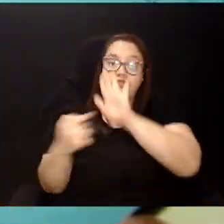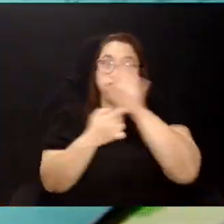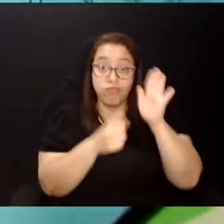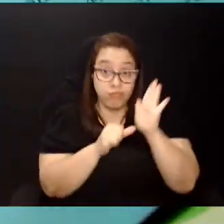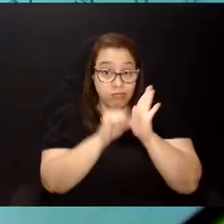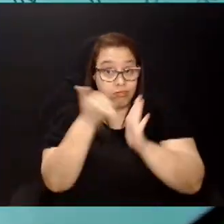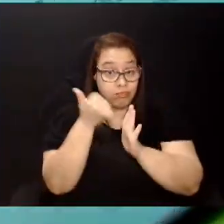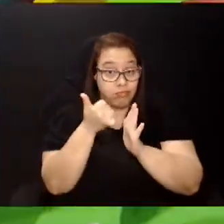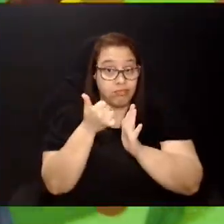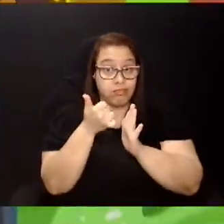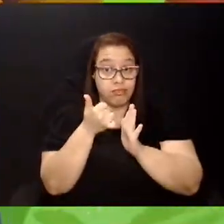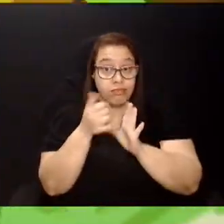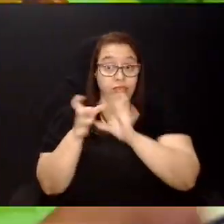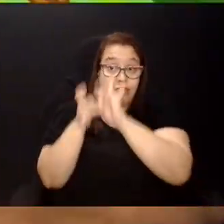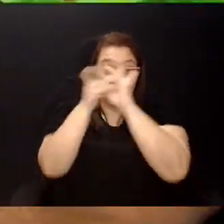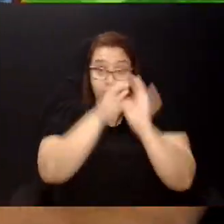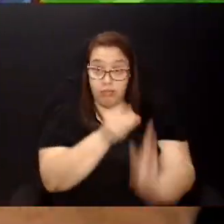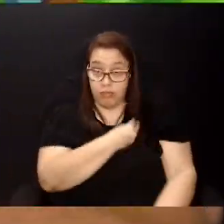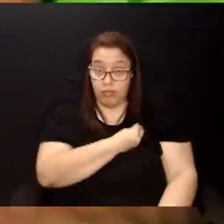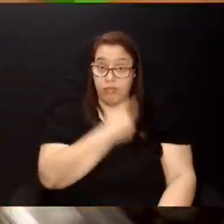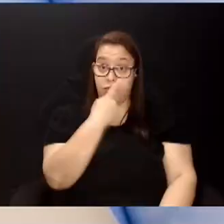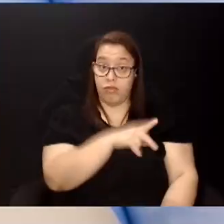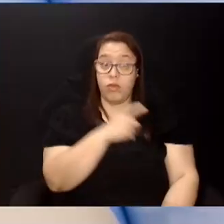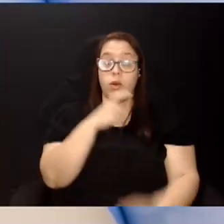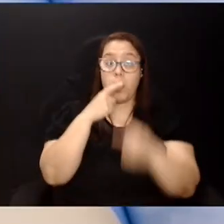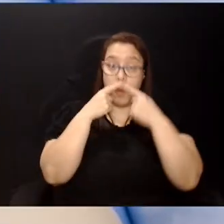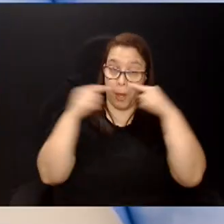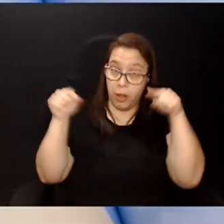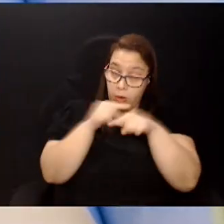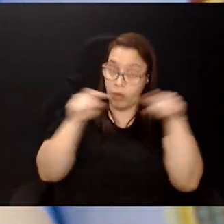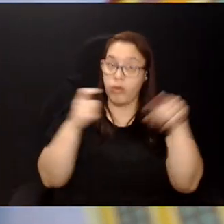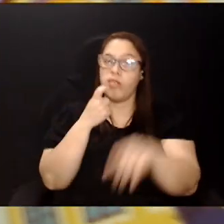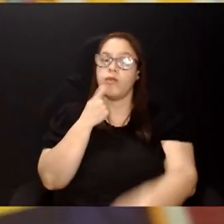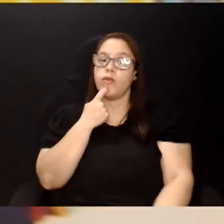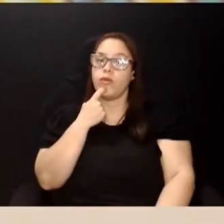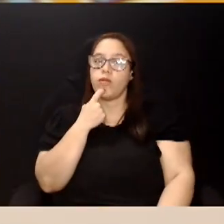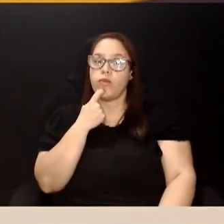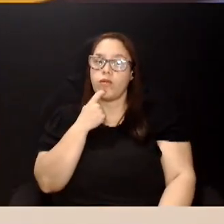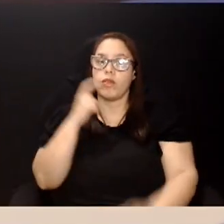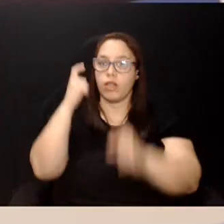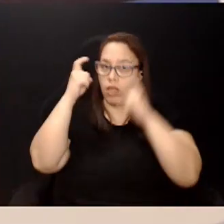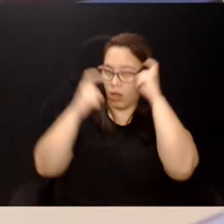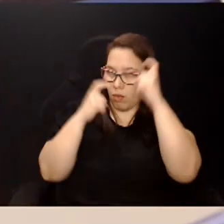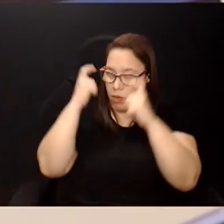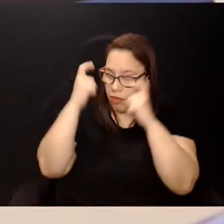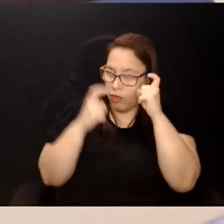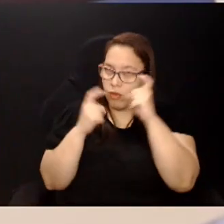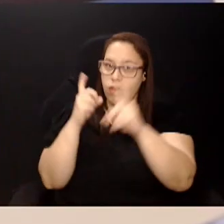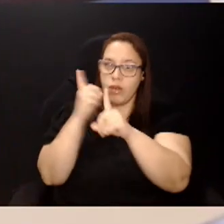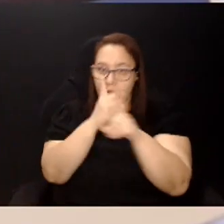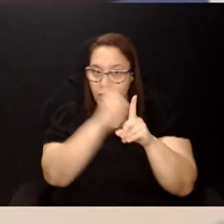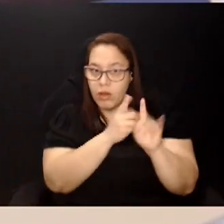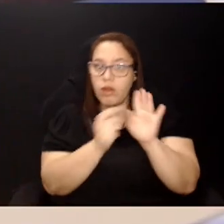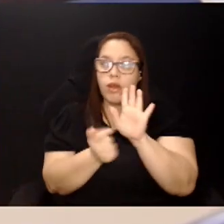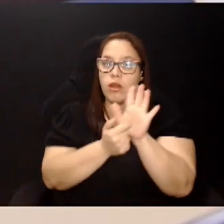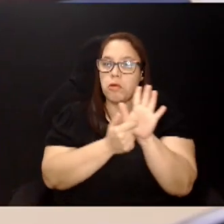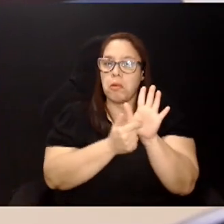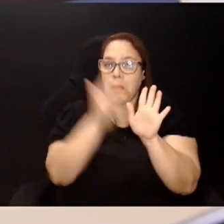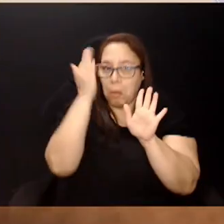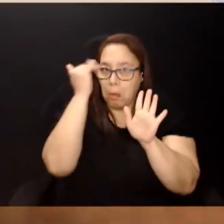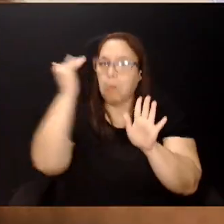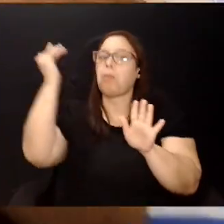os aspectos da vida do Carlos Gomes em Campinas. Então, há uma preocupação em encontrar aqui ícones que remetam, né,